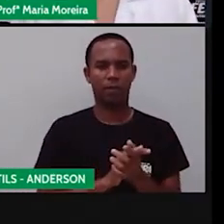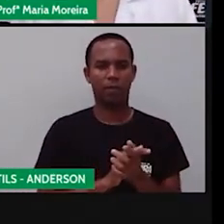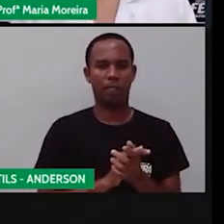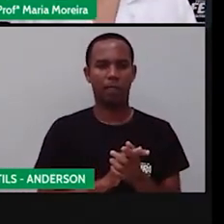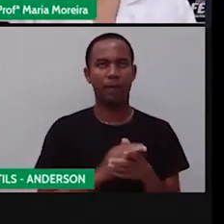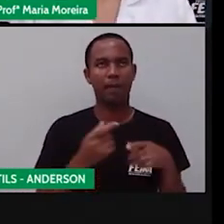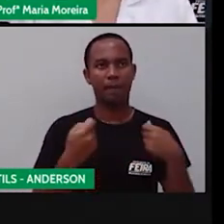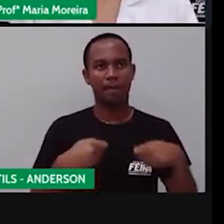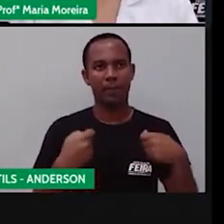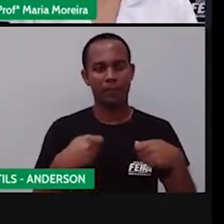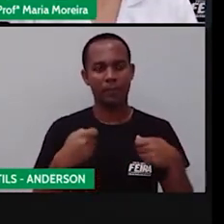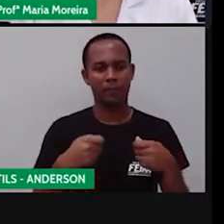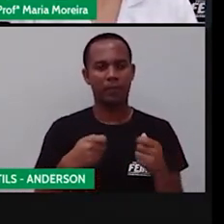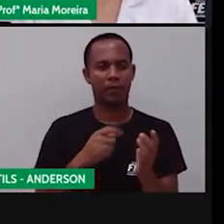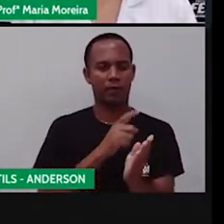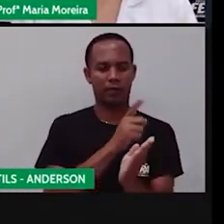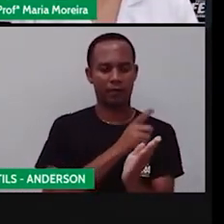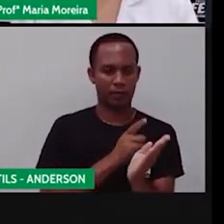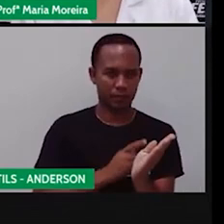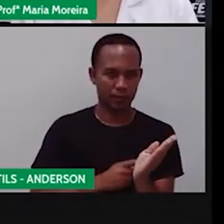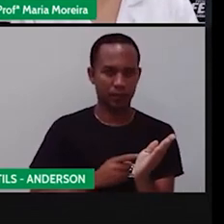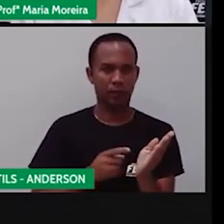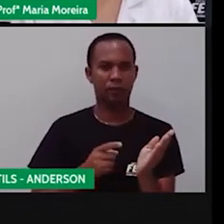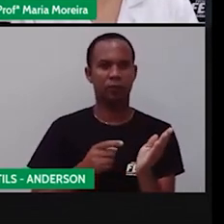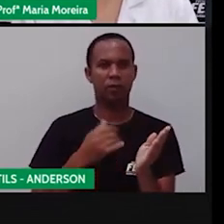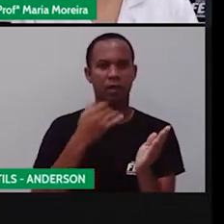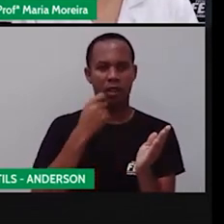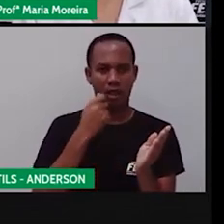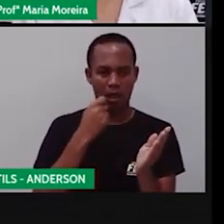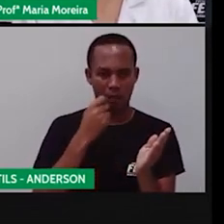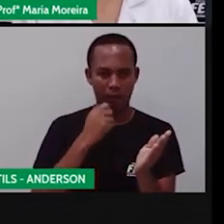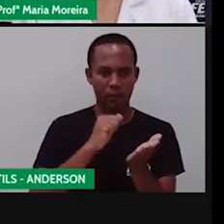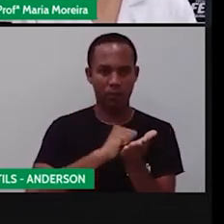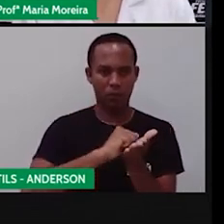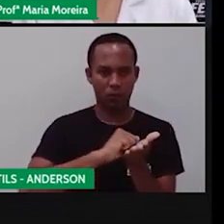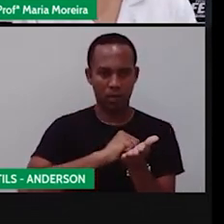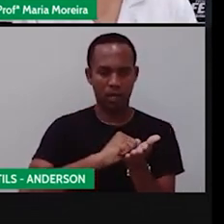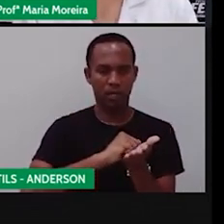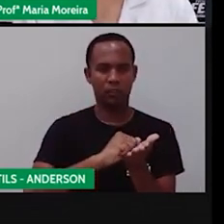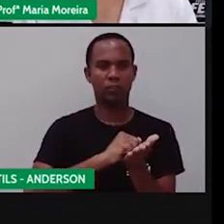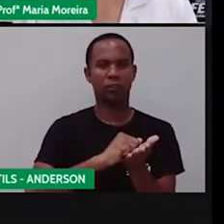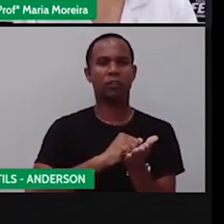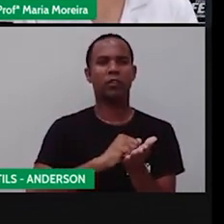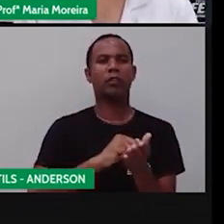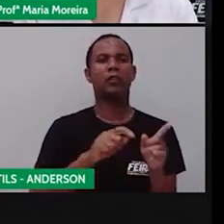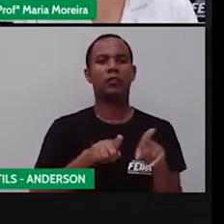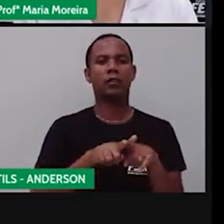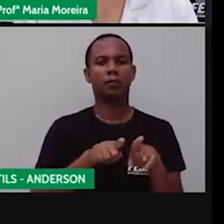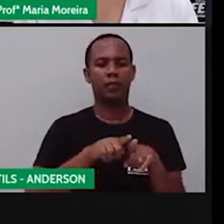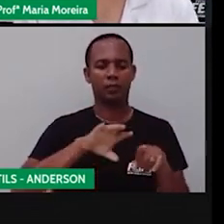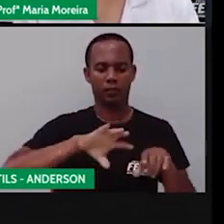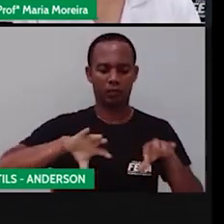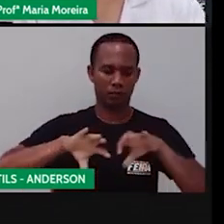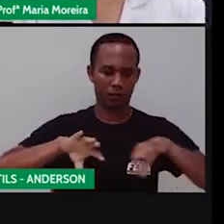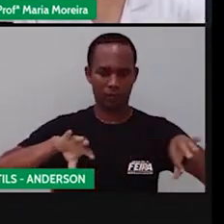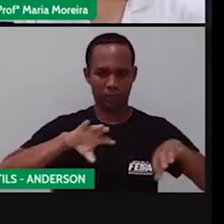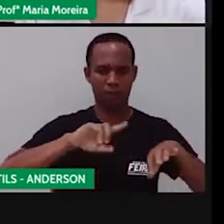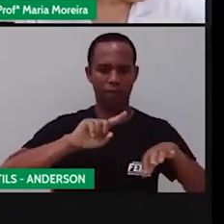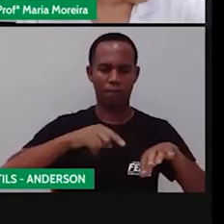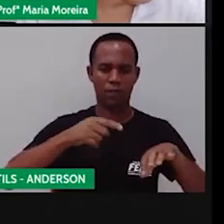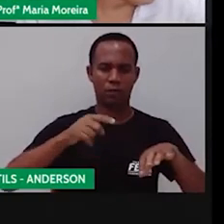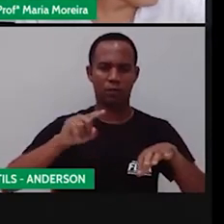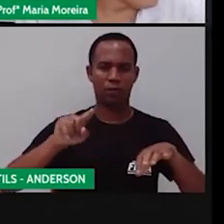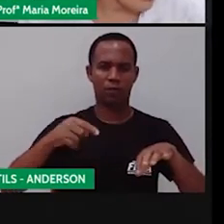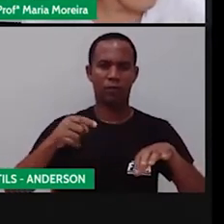Vou precisar de cadernos, né? Lápis, borracha e agenda. Separei os elementos por vírgula. Se eu digo